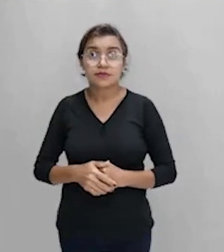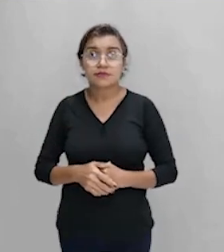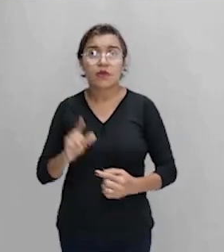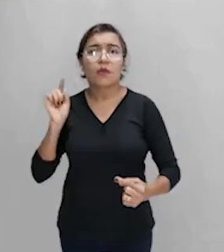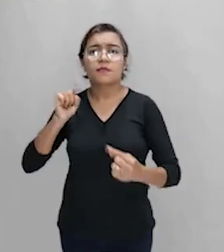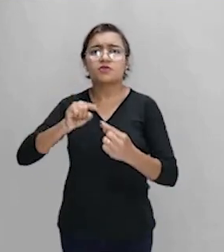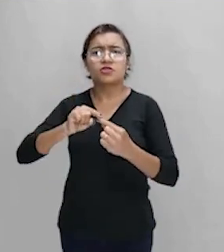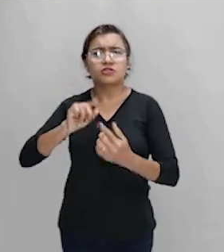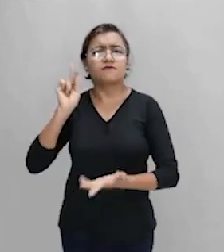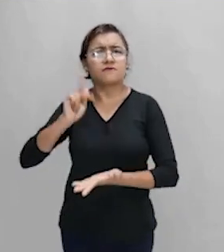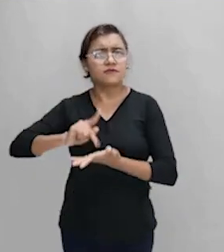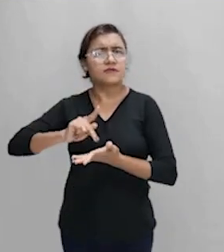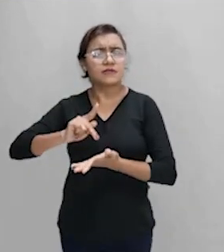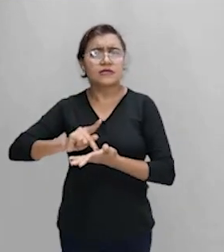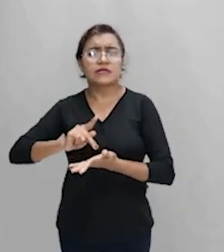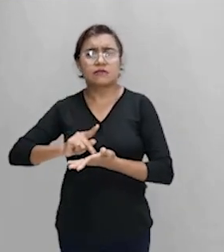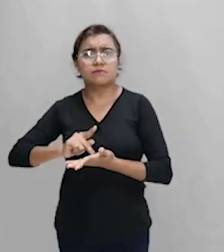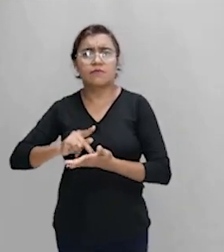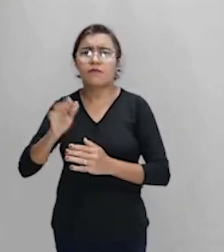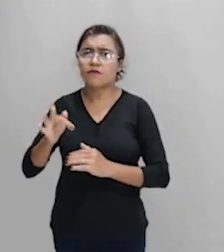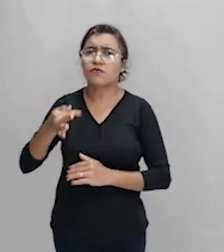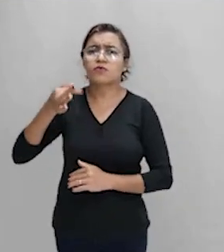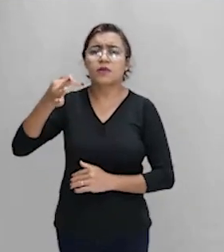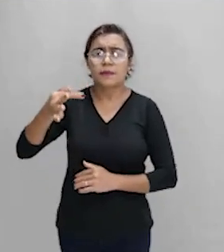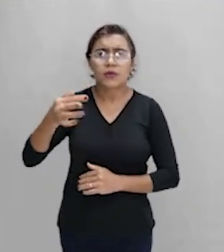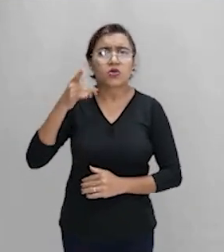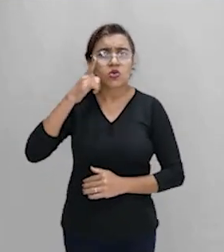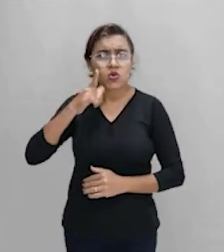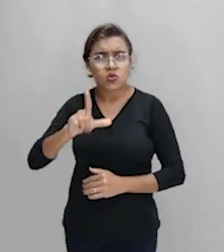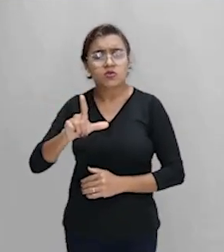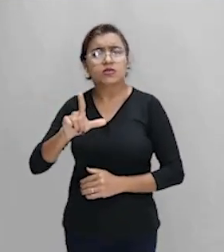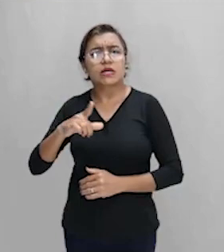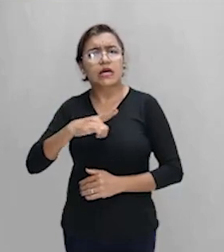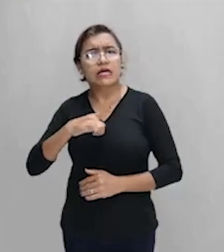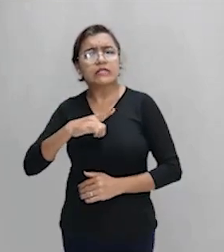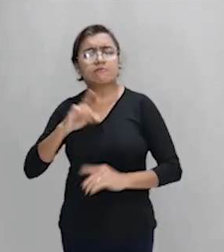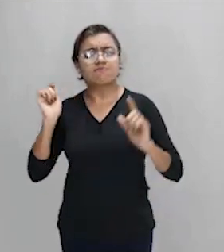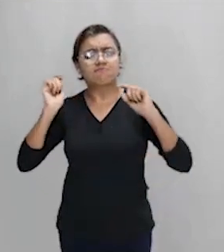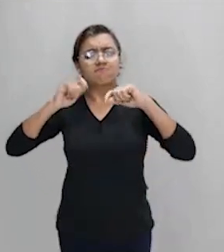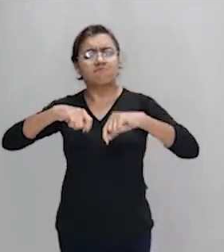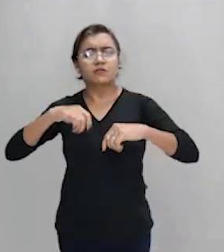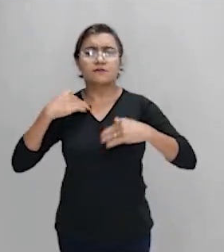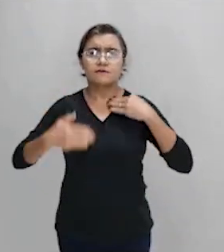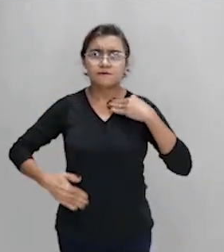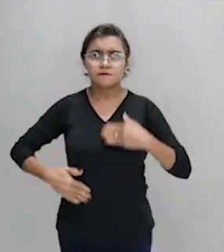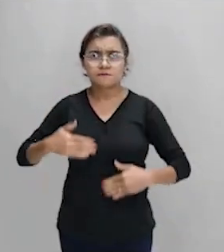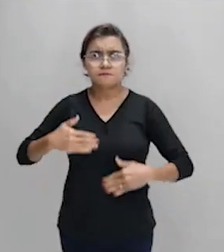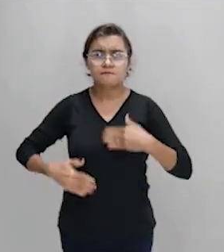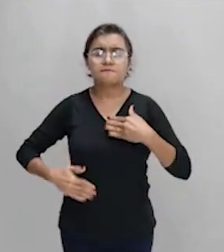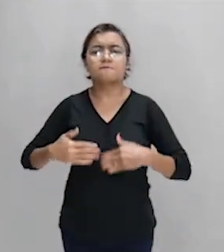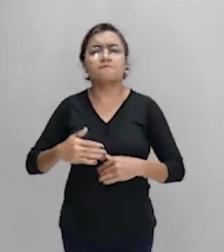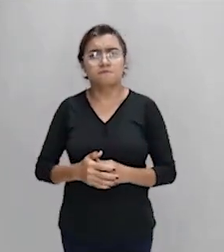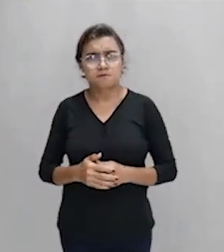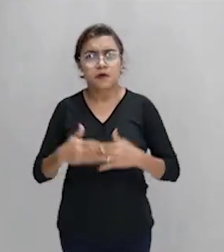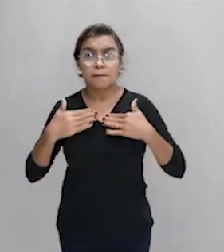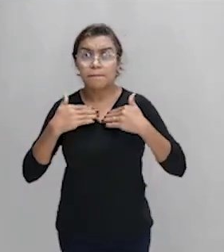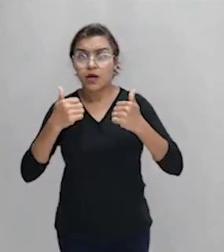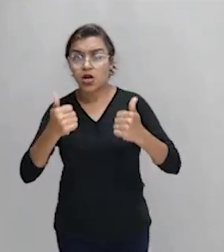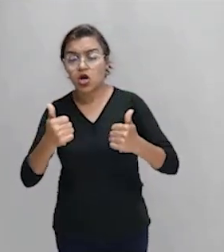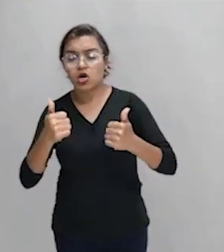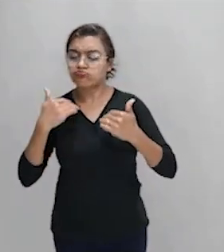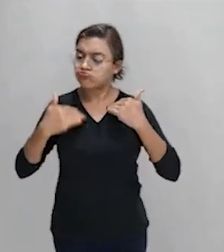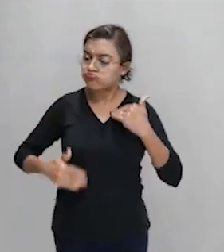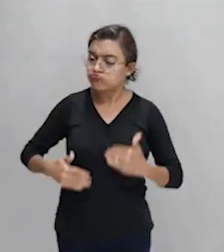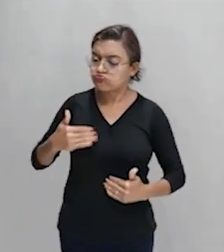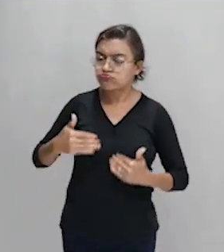objetivo concreto. Daqui a determinado tempo, esse indivíduo vai estar com essa capacidade física assim, vai ter melhorado isso, vai